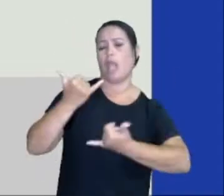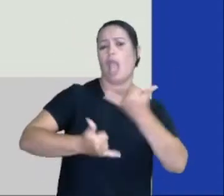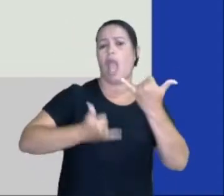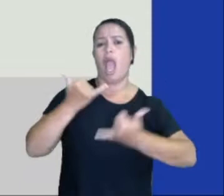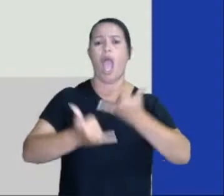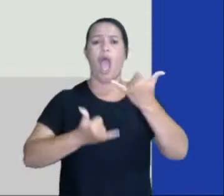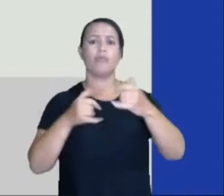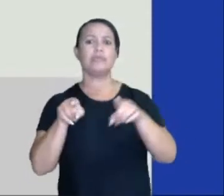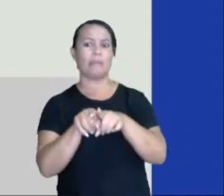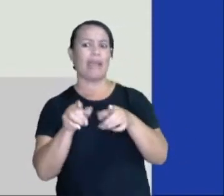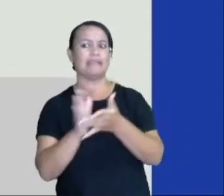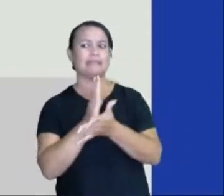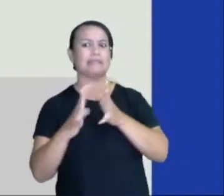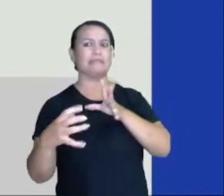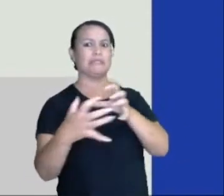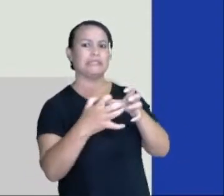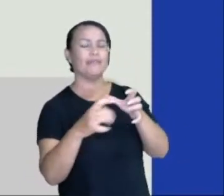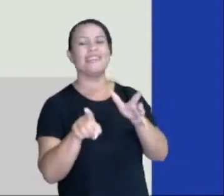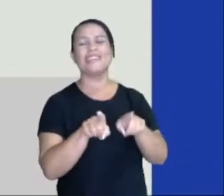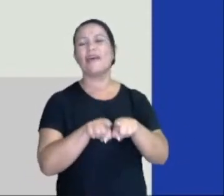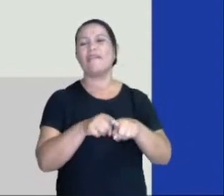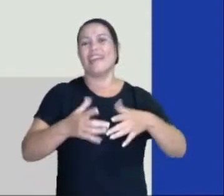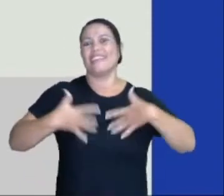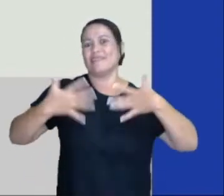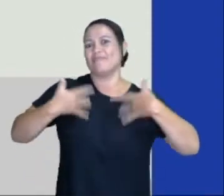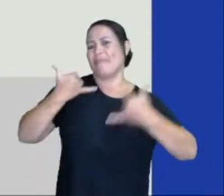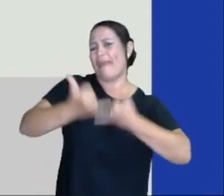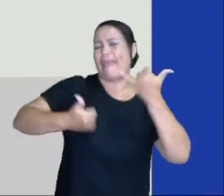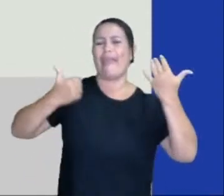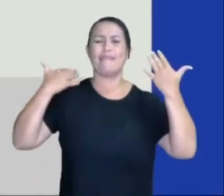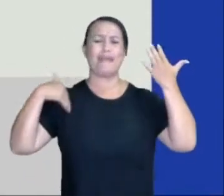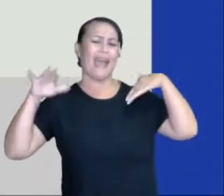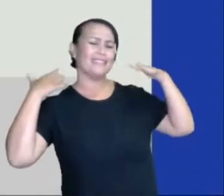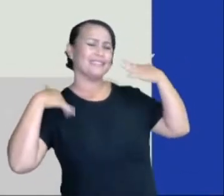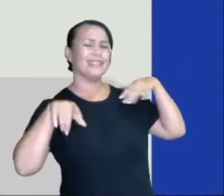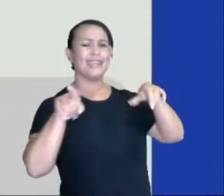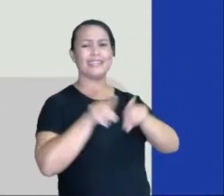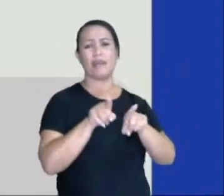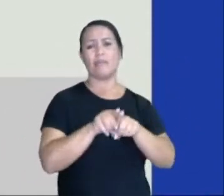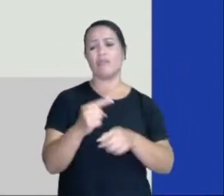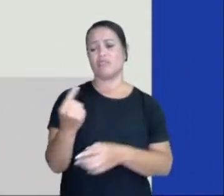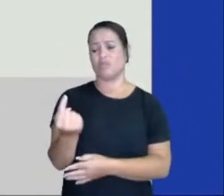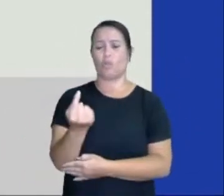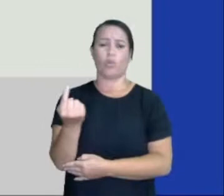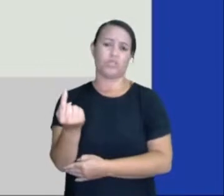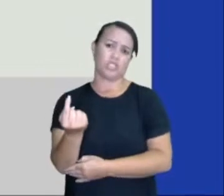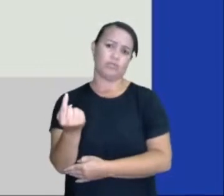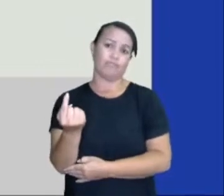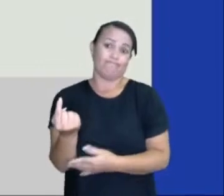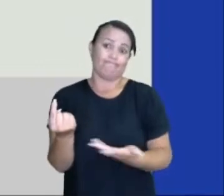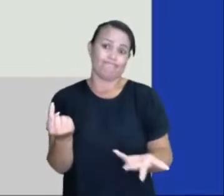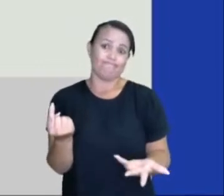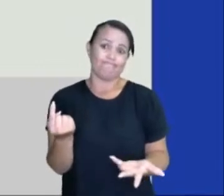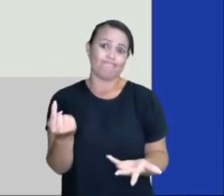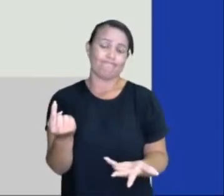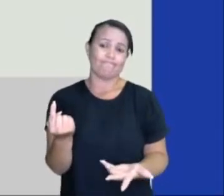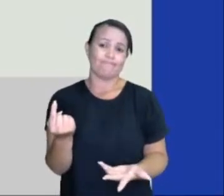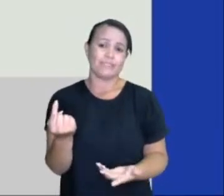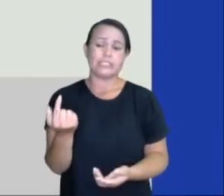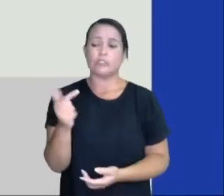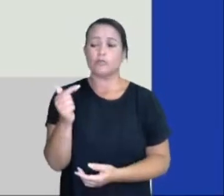gente briga, a gente se diverte juntos. Imagina se você fosse sozinho ou quem não